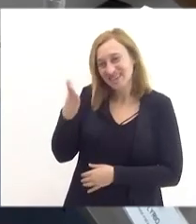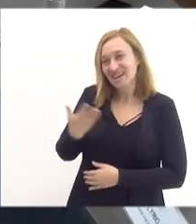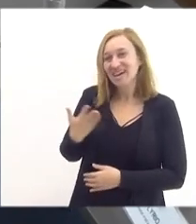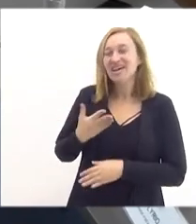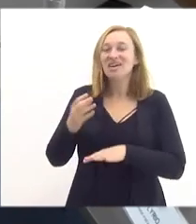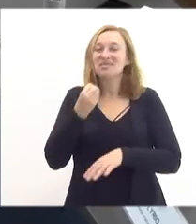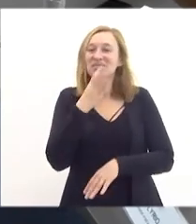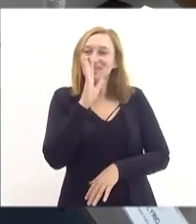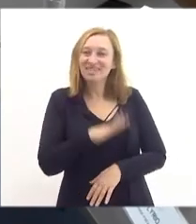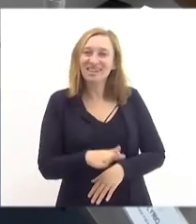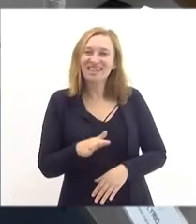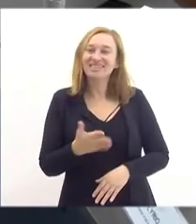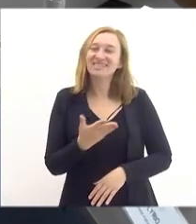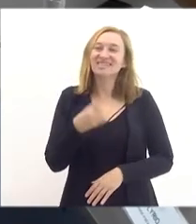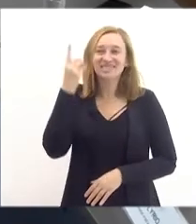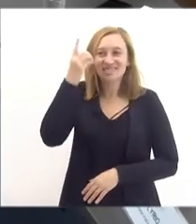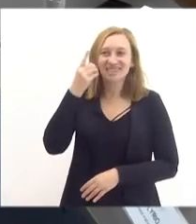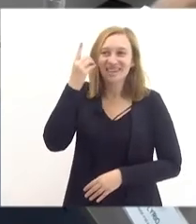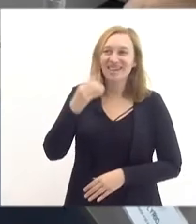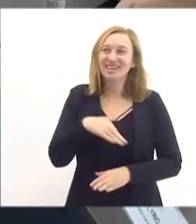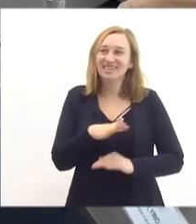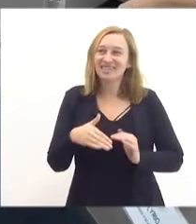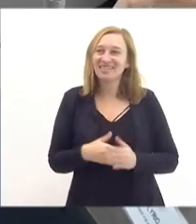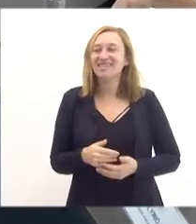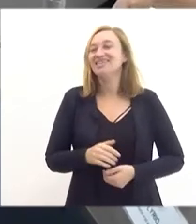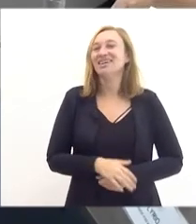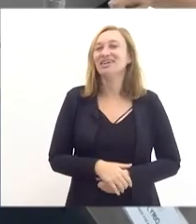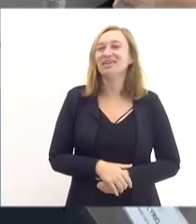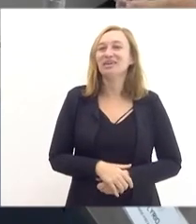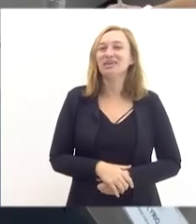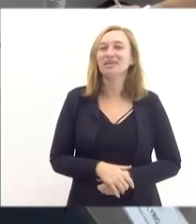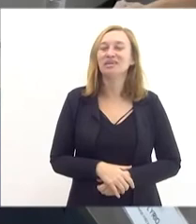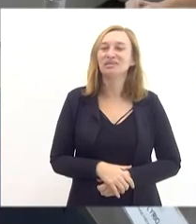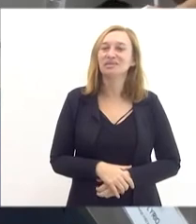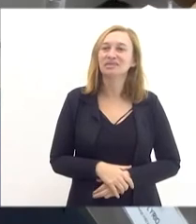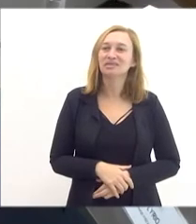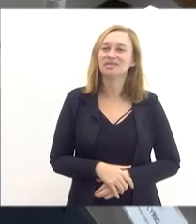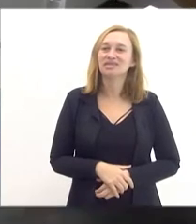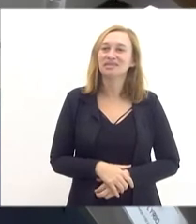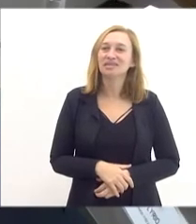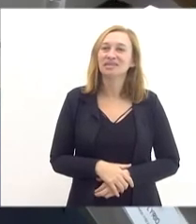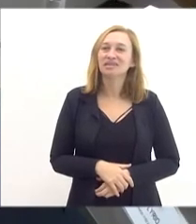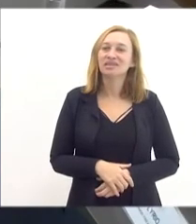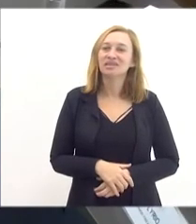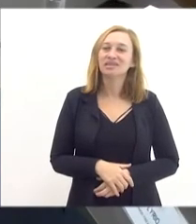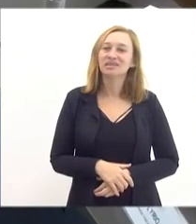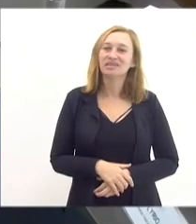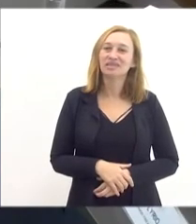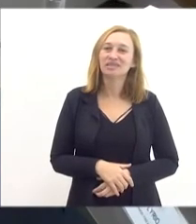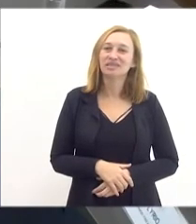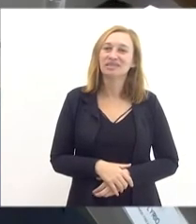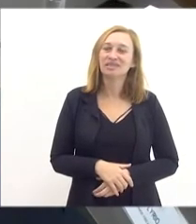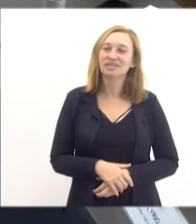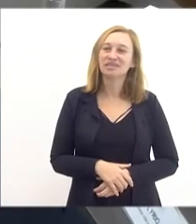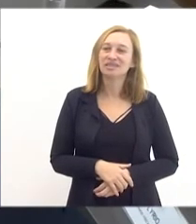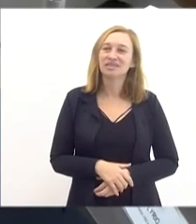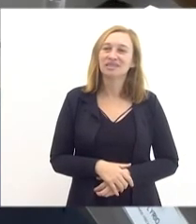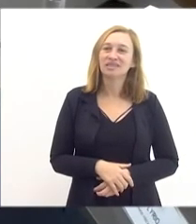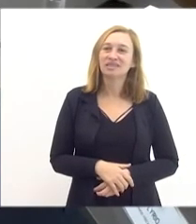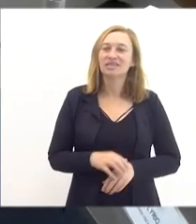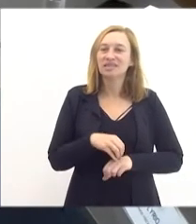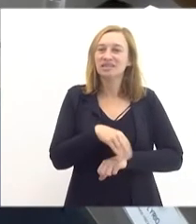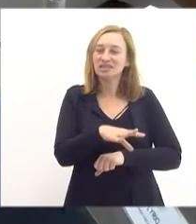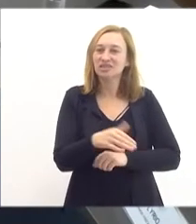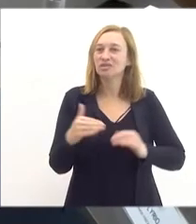tarde, senhores deputados, boa tarde a todos. Bom, a gente, primeiramente, indica que a gente